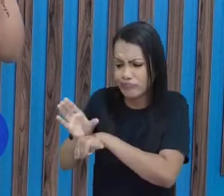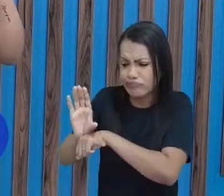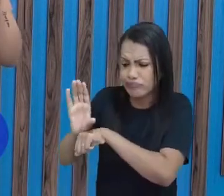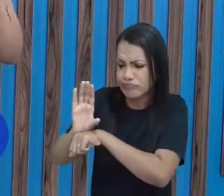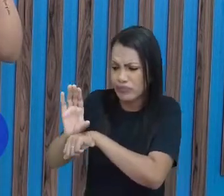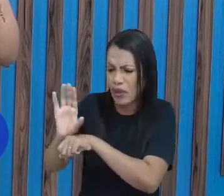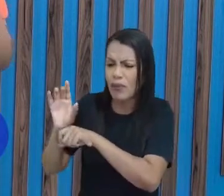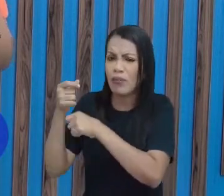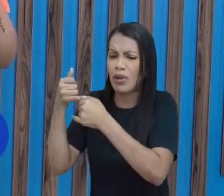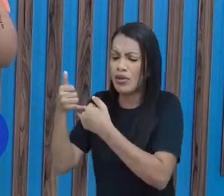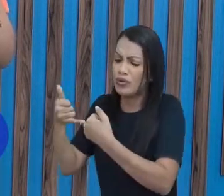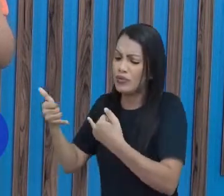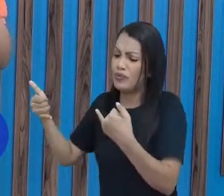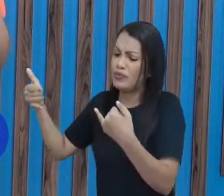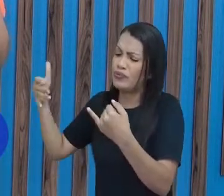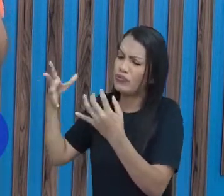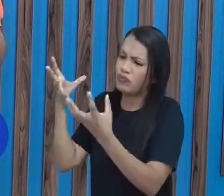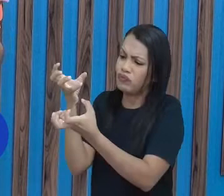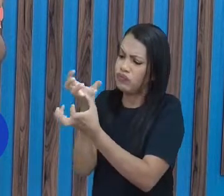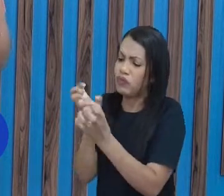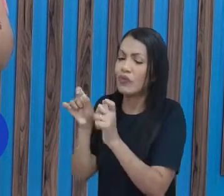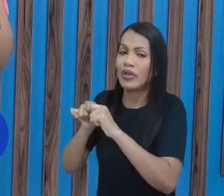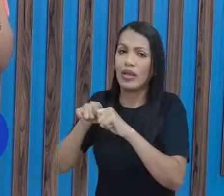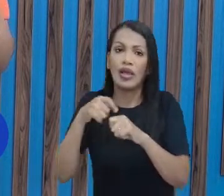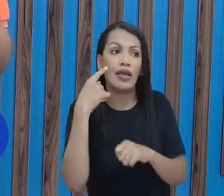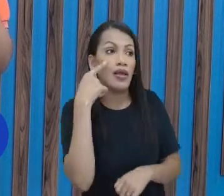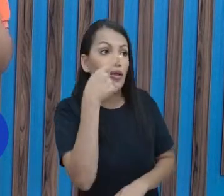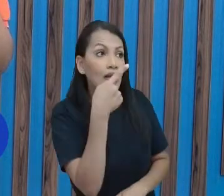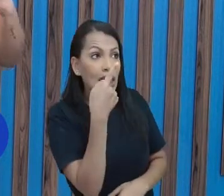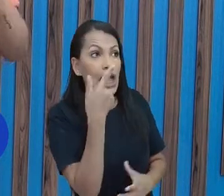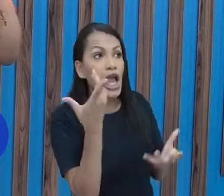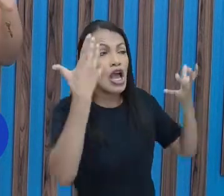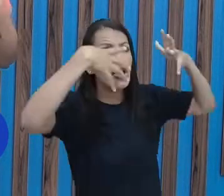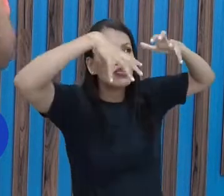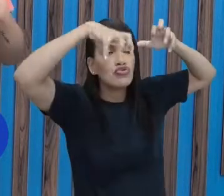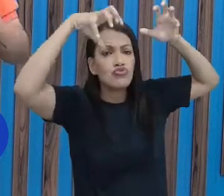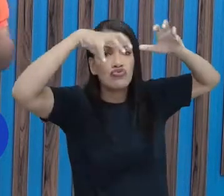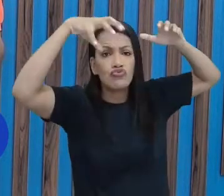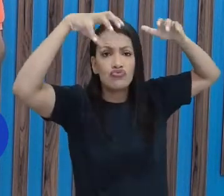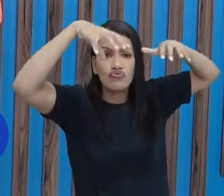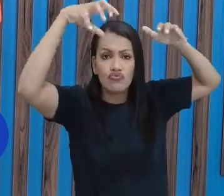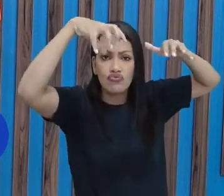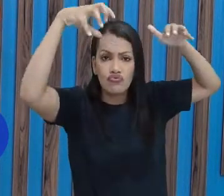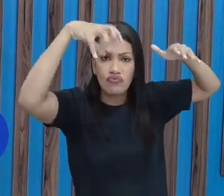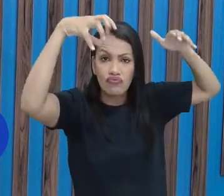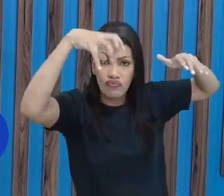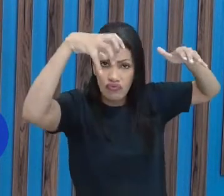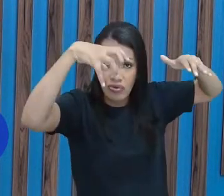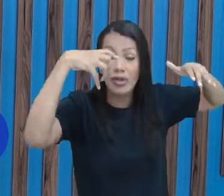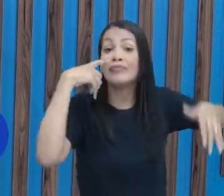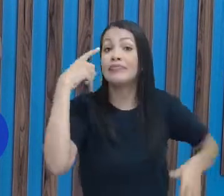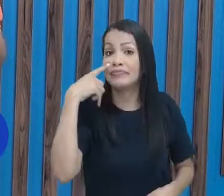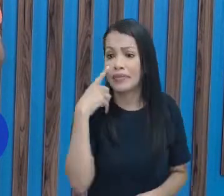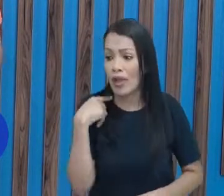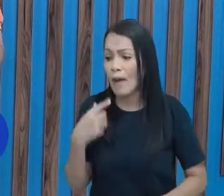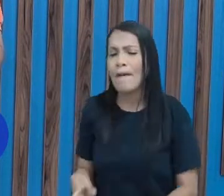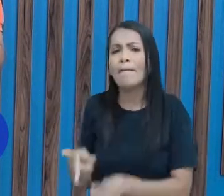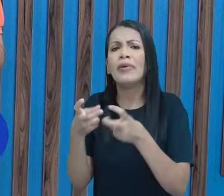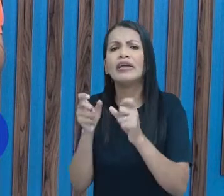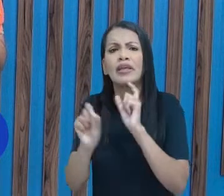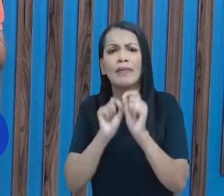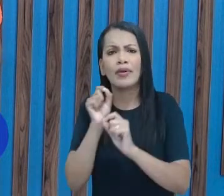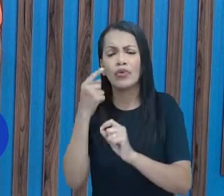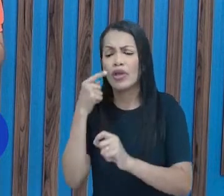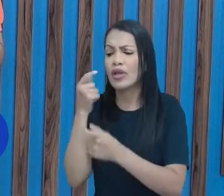quando a chuva vem fazer referência a fazer companhia a essa moça tecelã. Então perceba que o